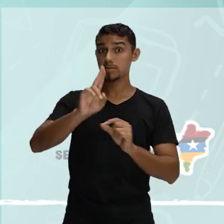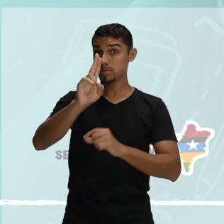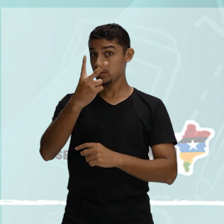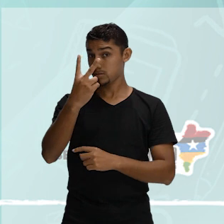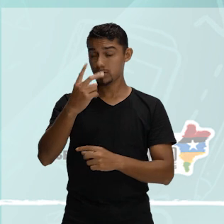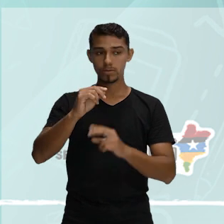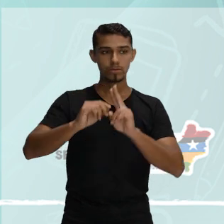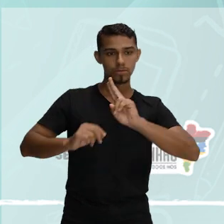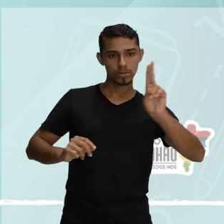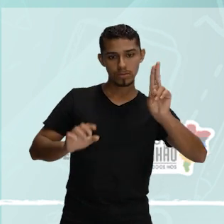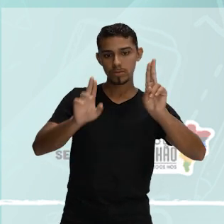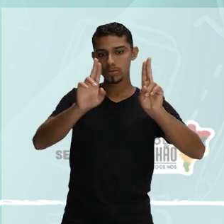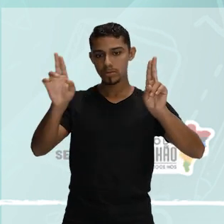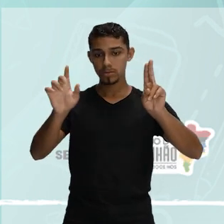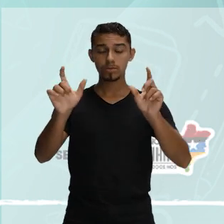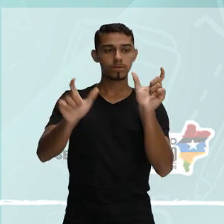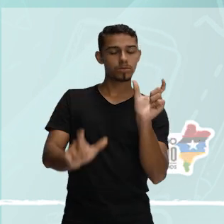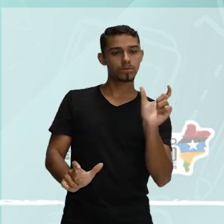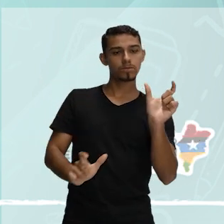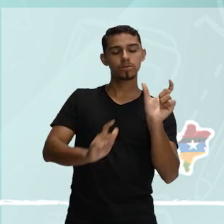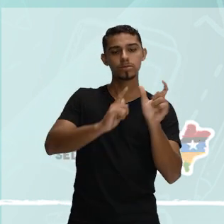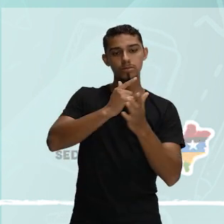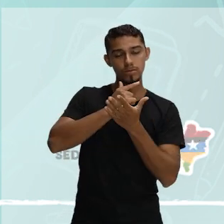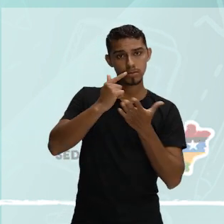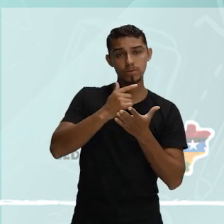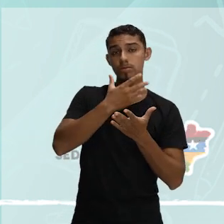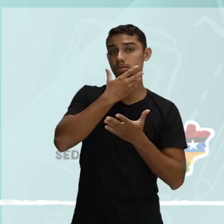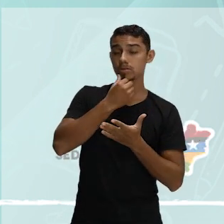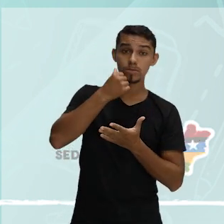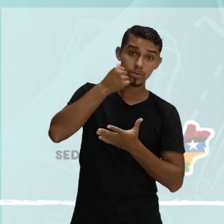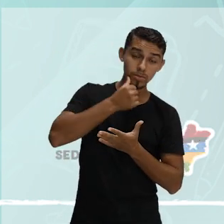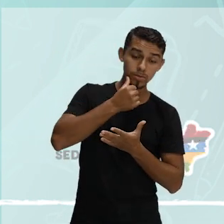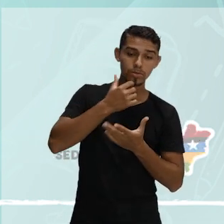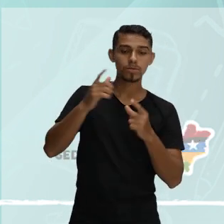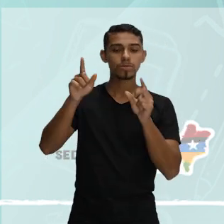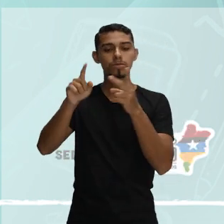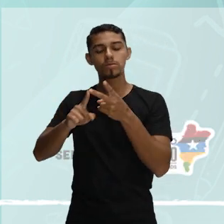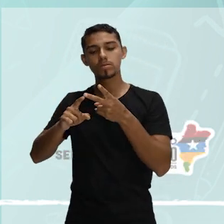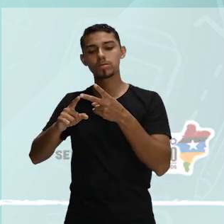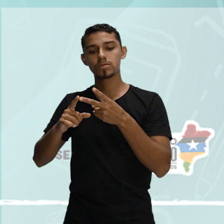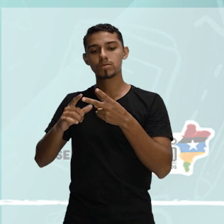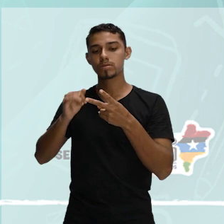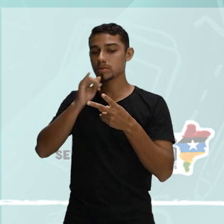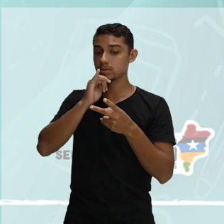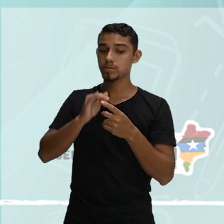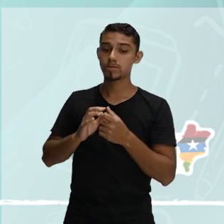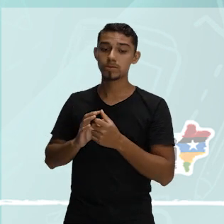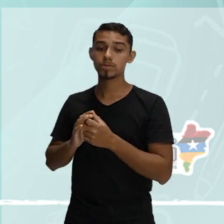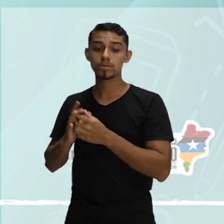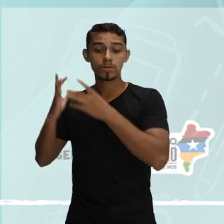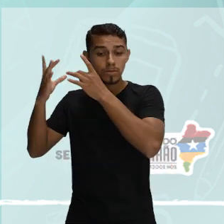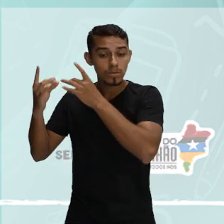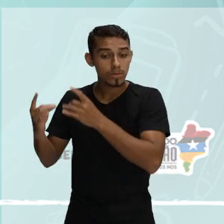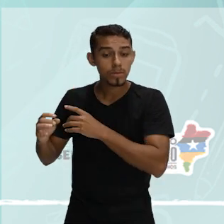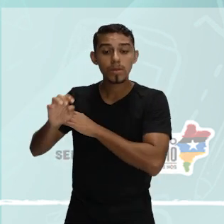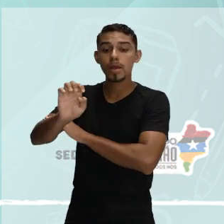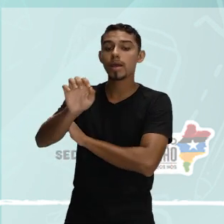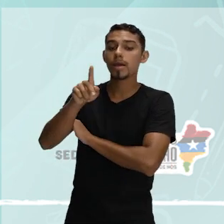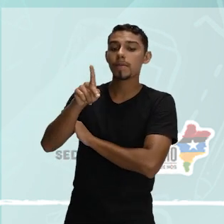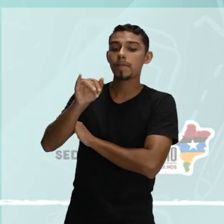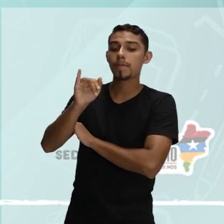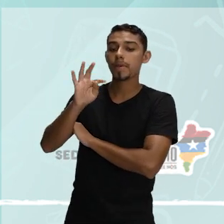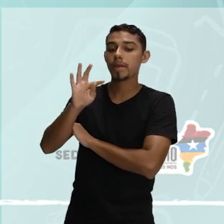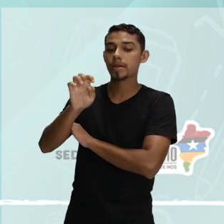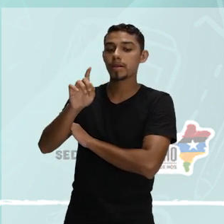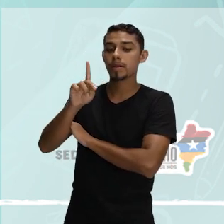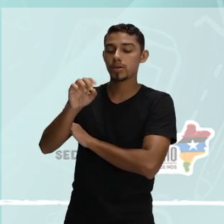é o nome do gênero e o nome da espécie, né? Aliás, o nome do gênero e o do epíteto